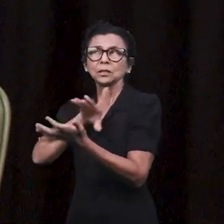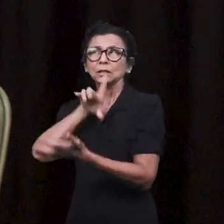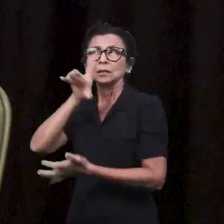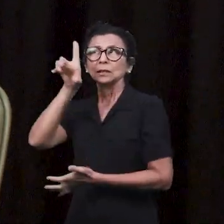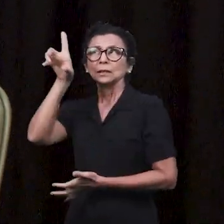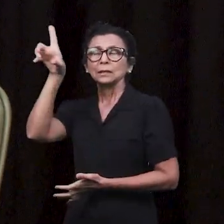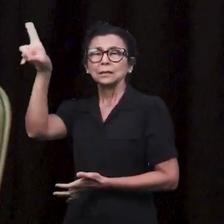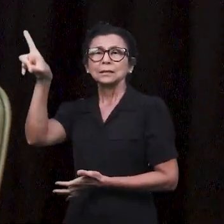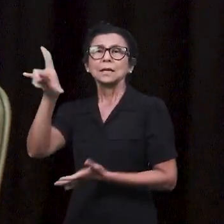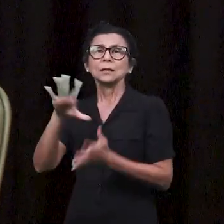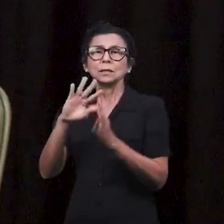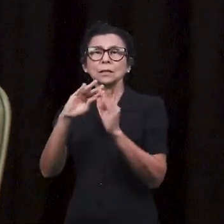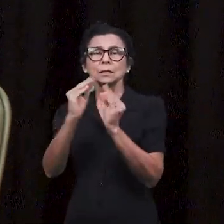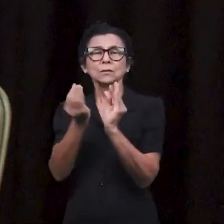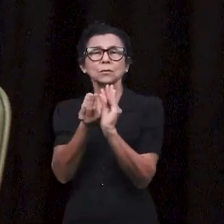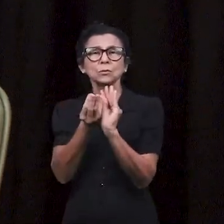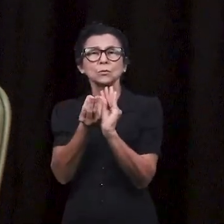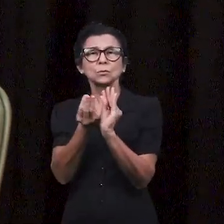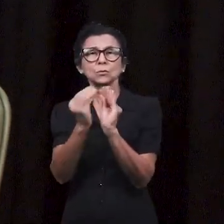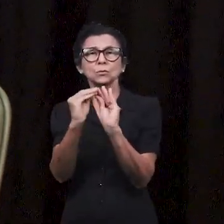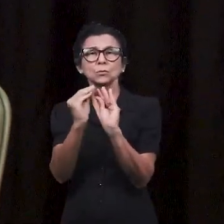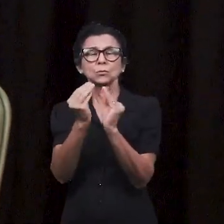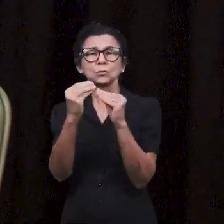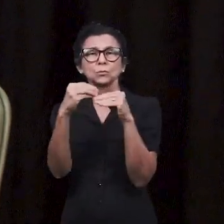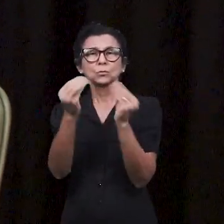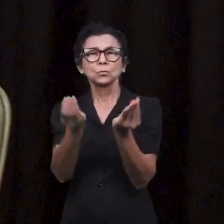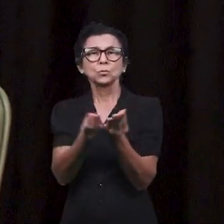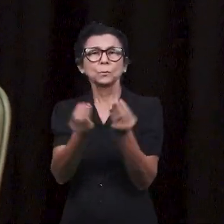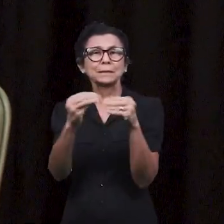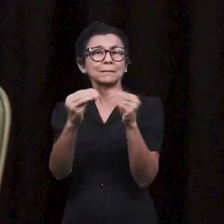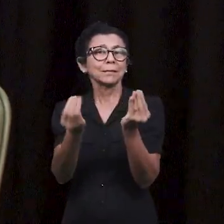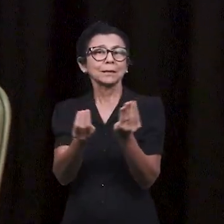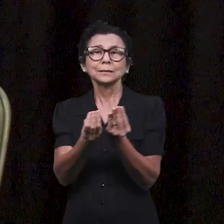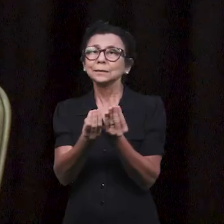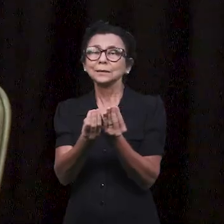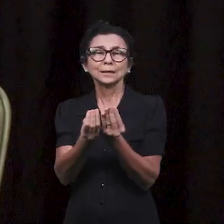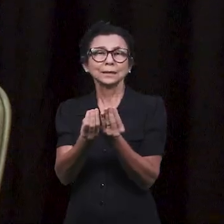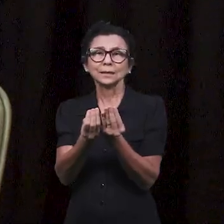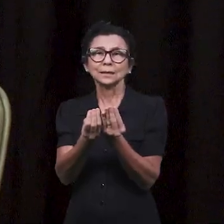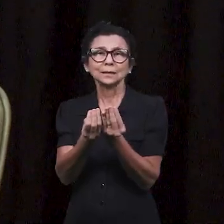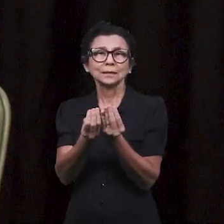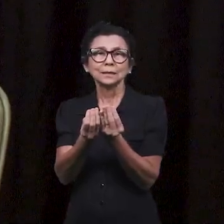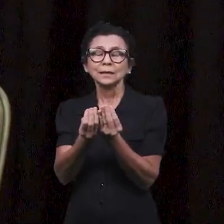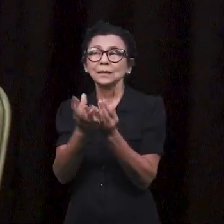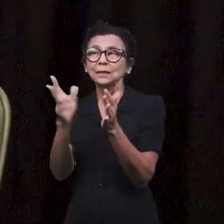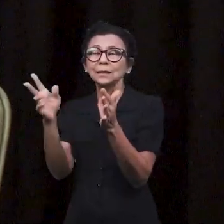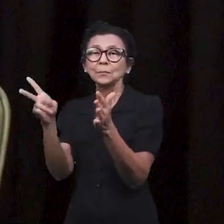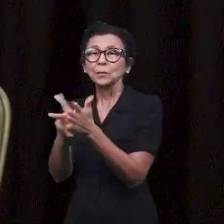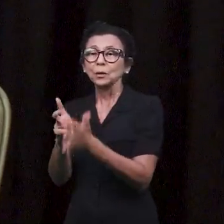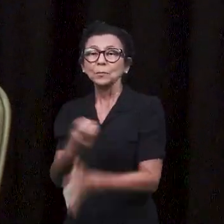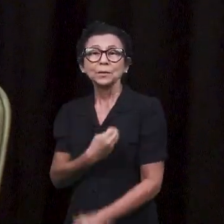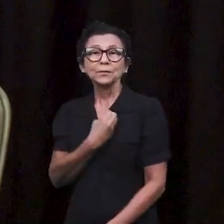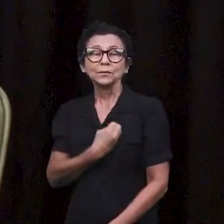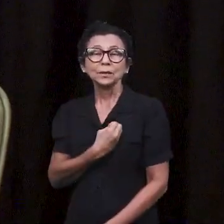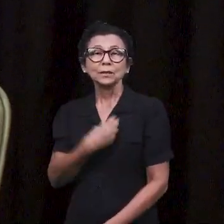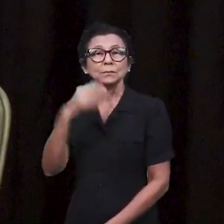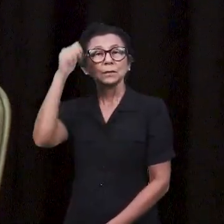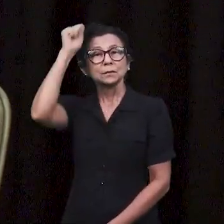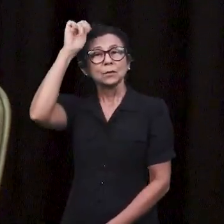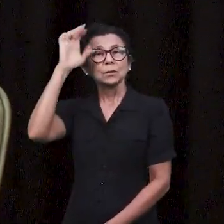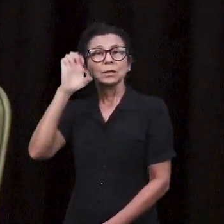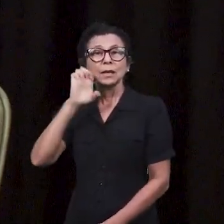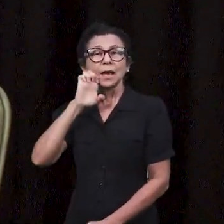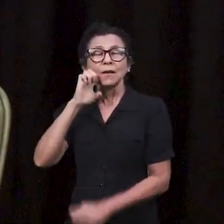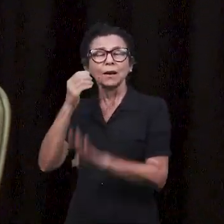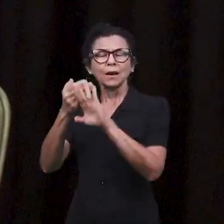primordial, ele é ali a essência da vida, e eles, ao pecarem, se afastaram disso. Então, lentamente, o